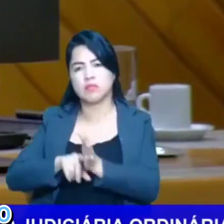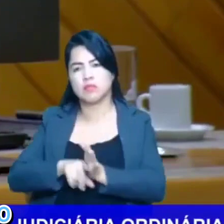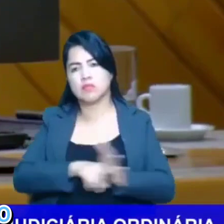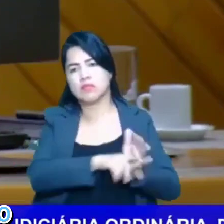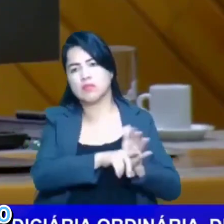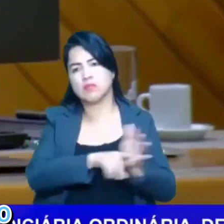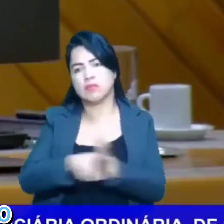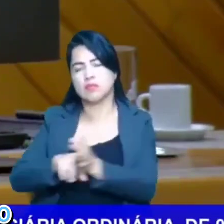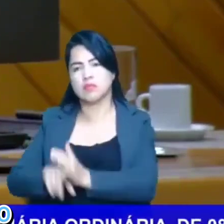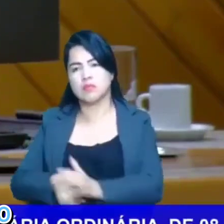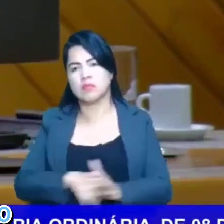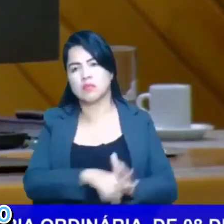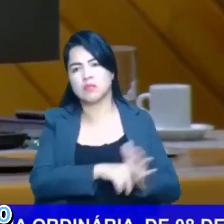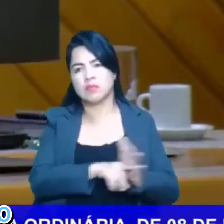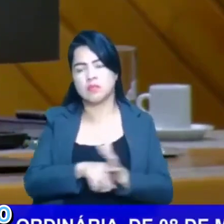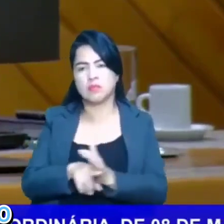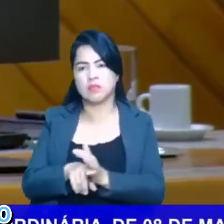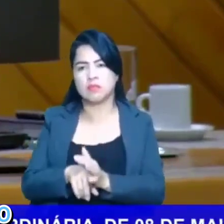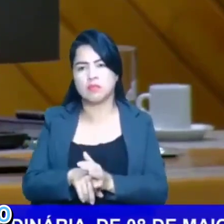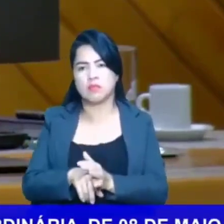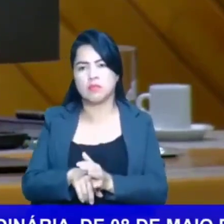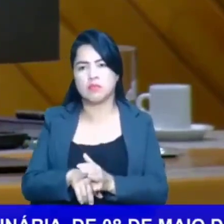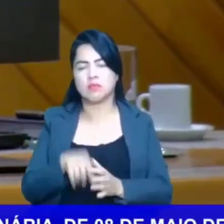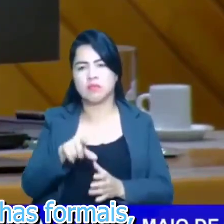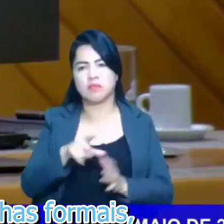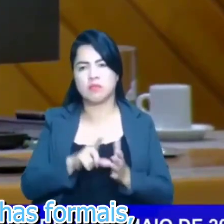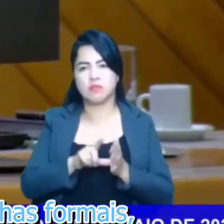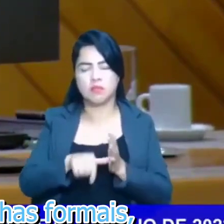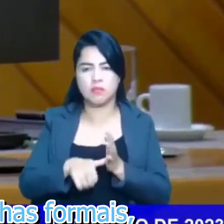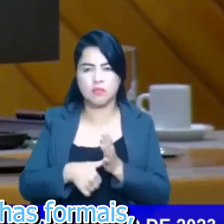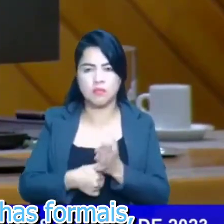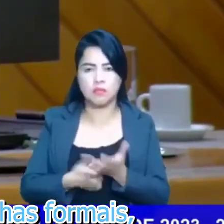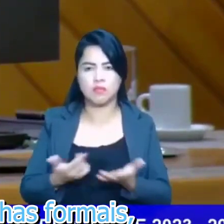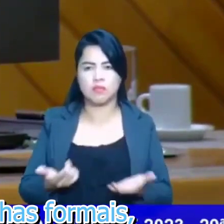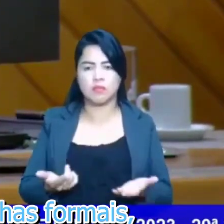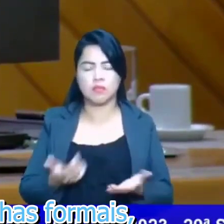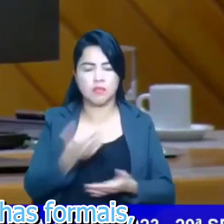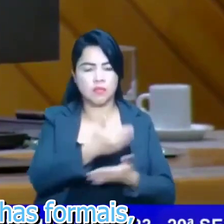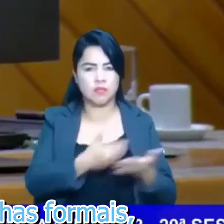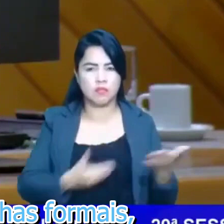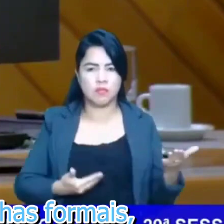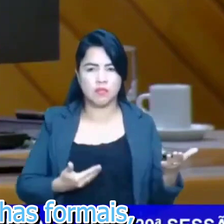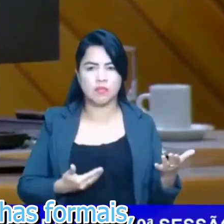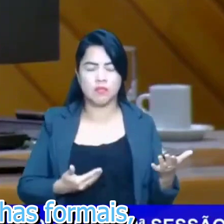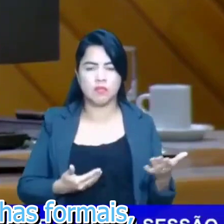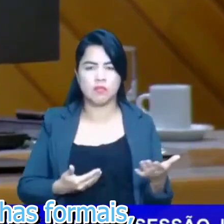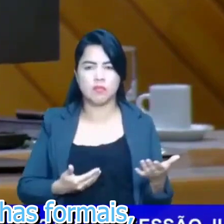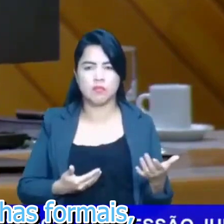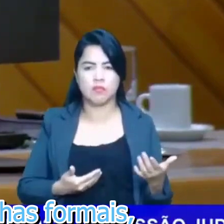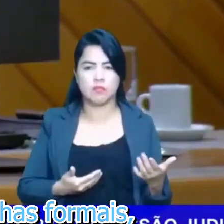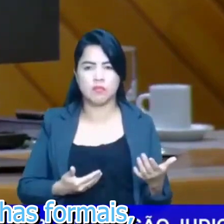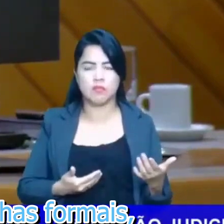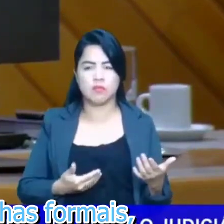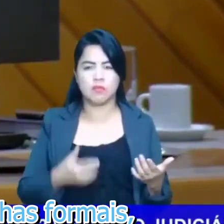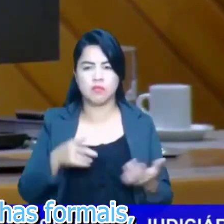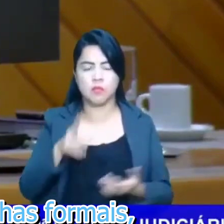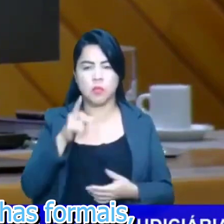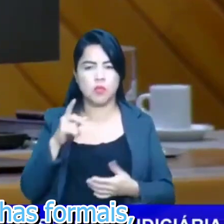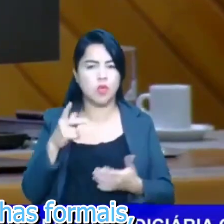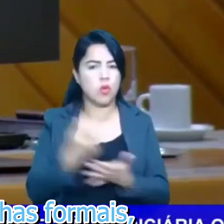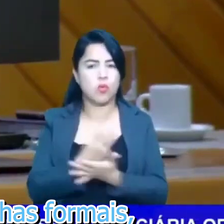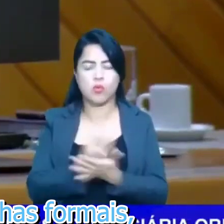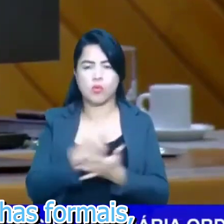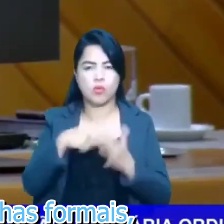contas, no caso, o atraso, ele não gera uma gravidade,